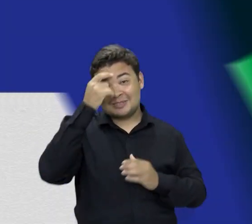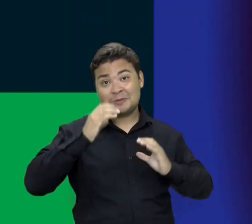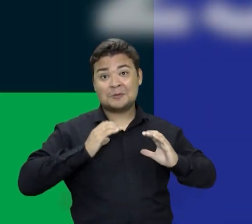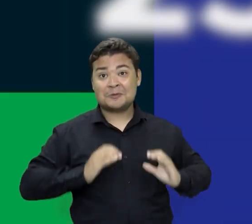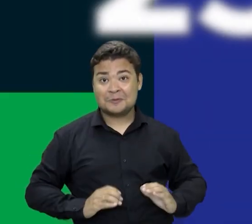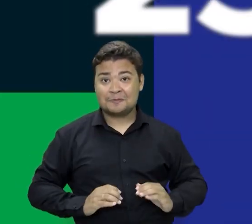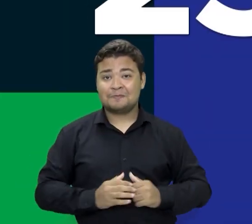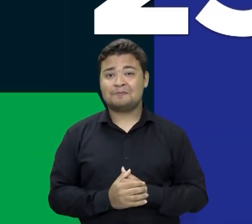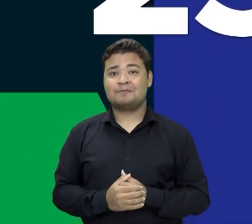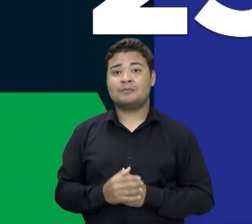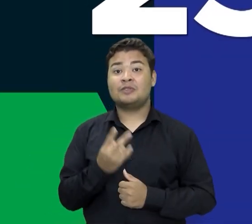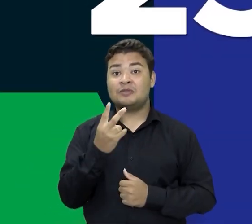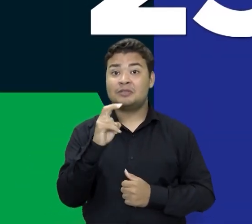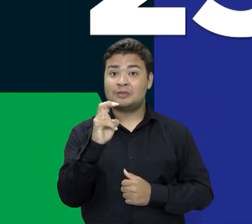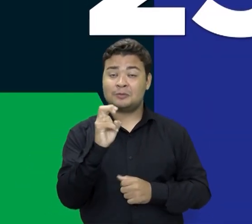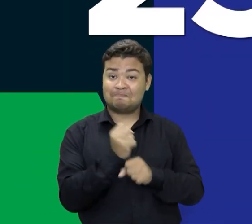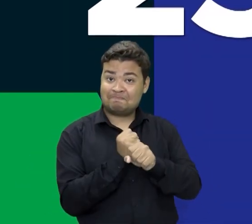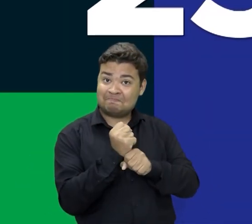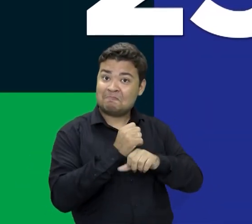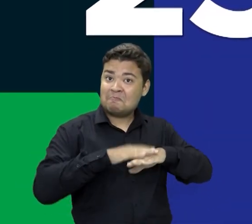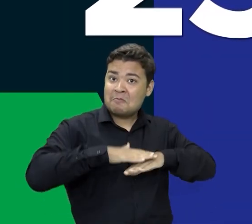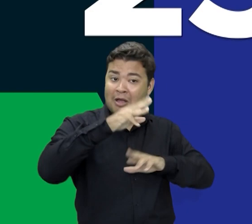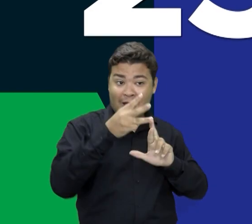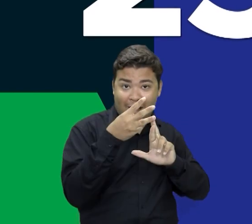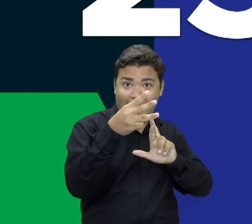por gente que cuida da gente.